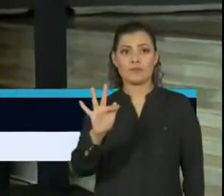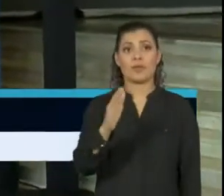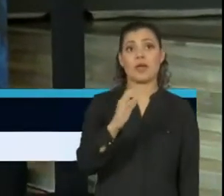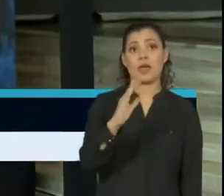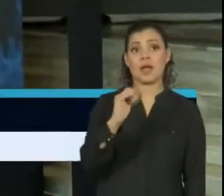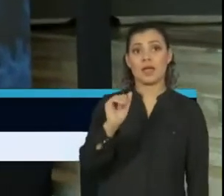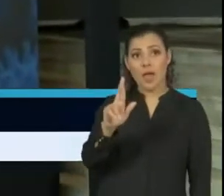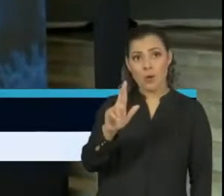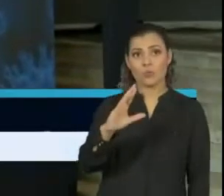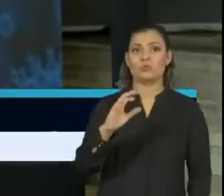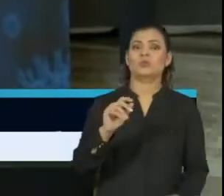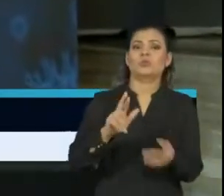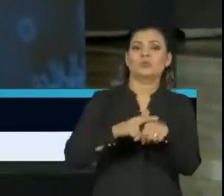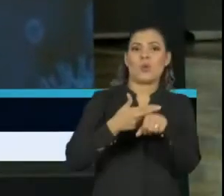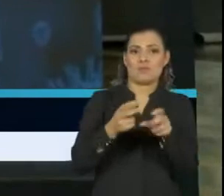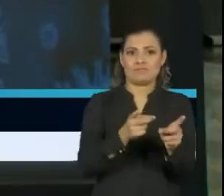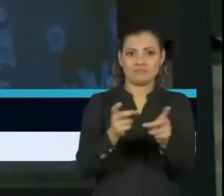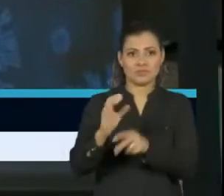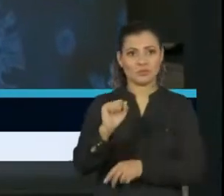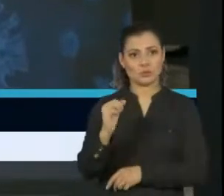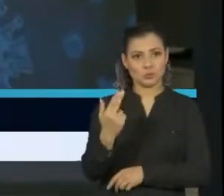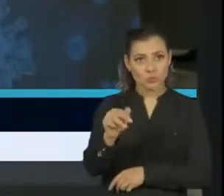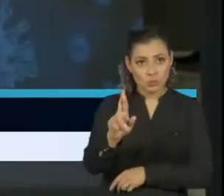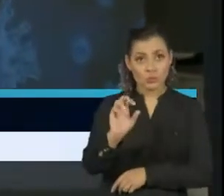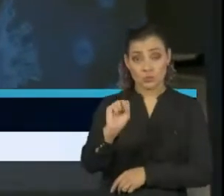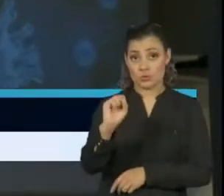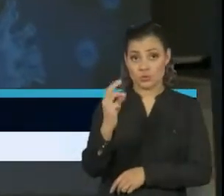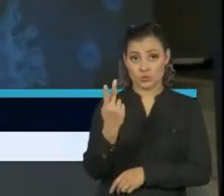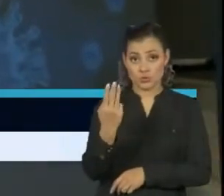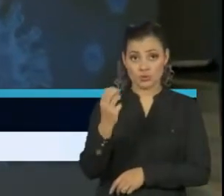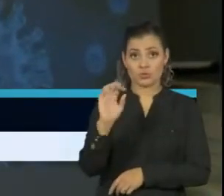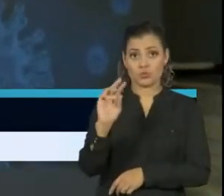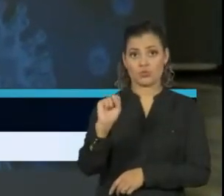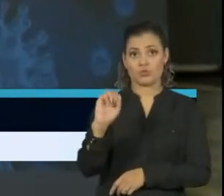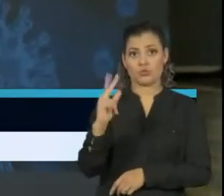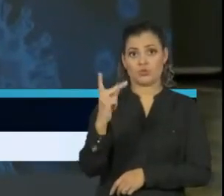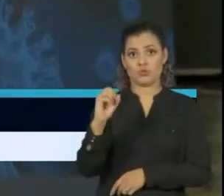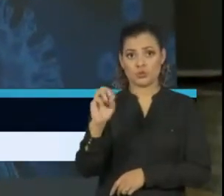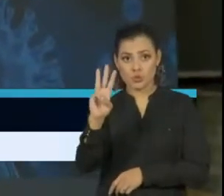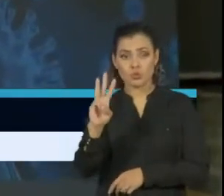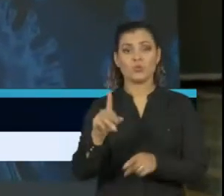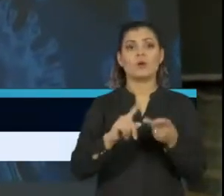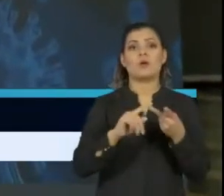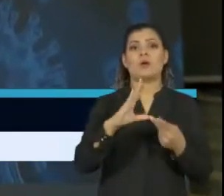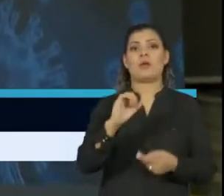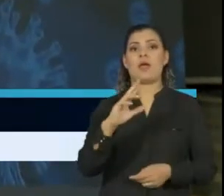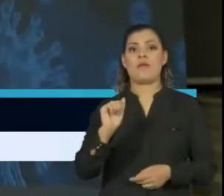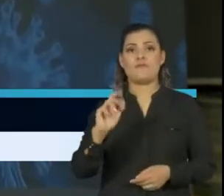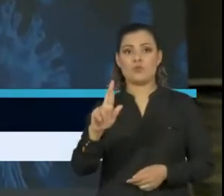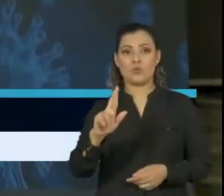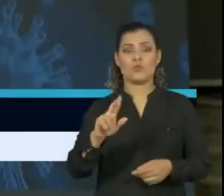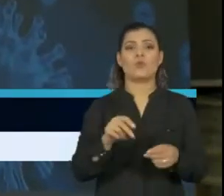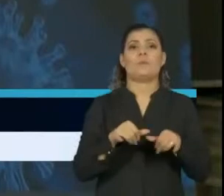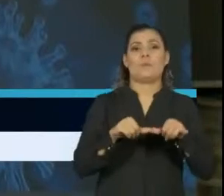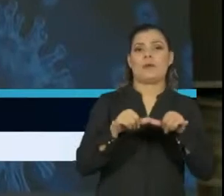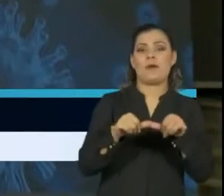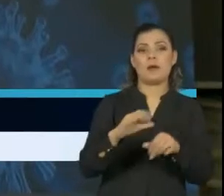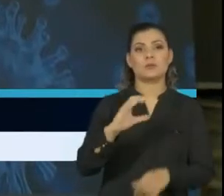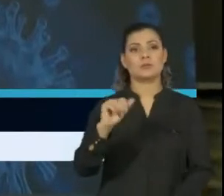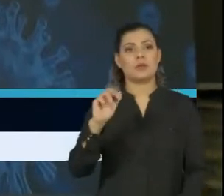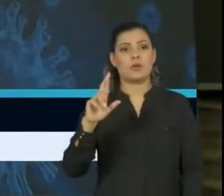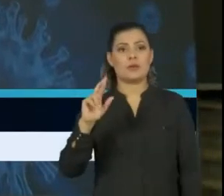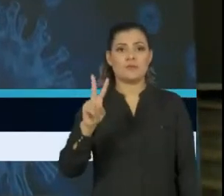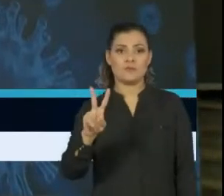Carrefour, CSU, Danone, Dia Supermercados, EMS,